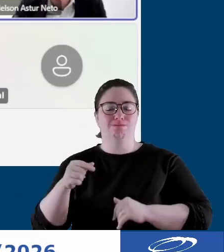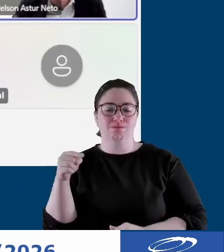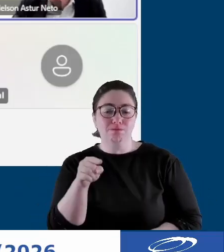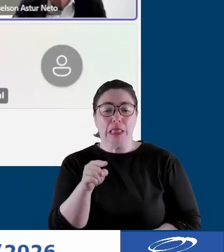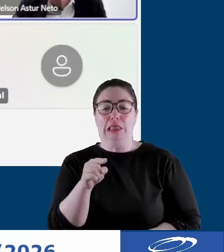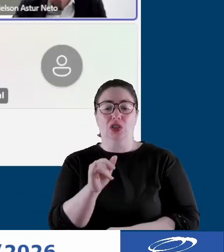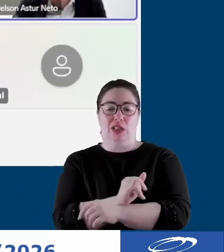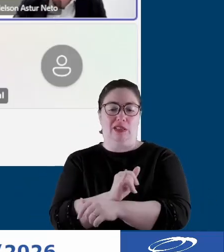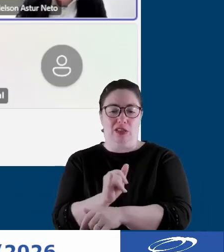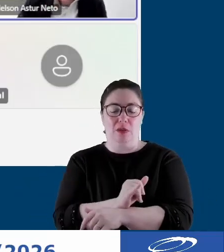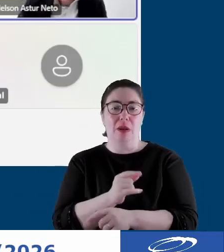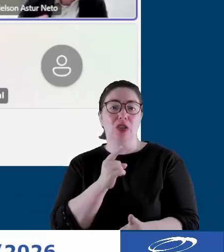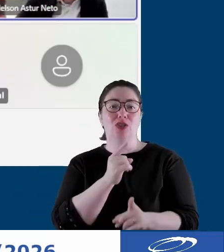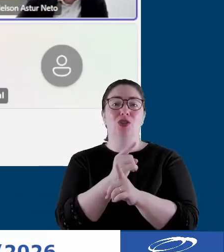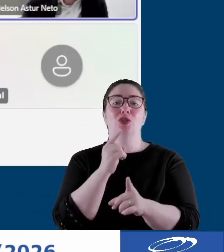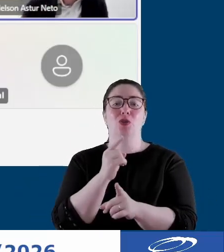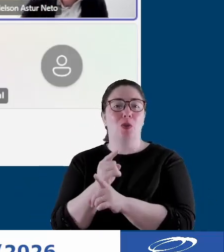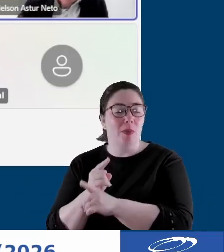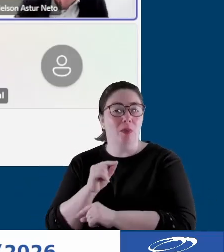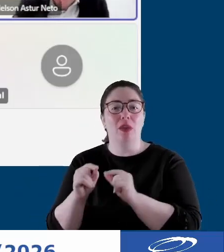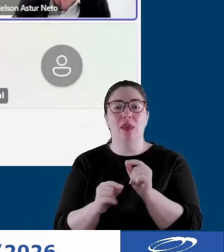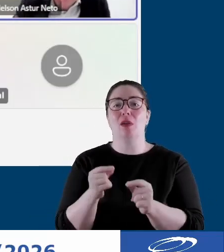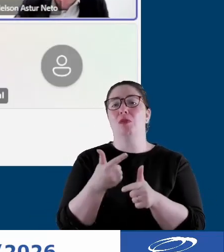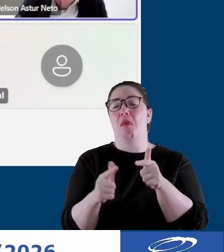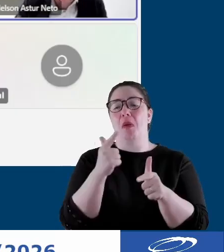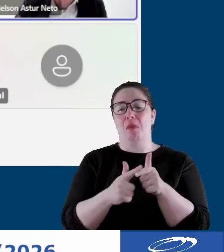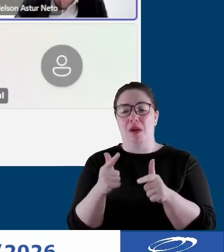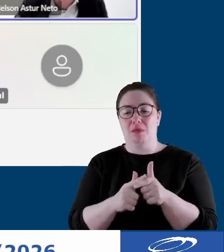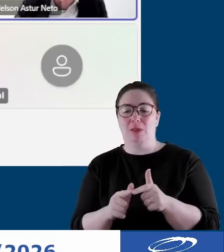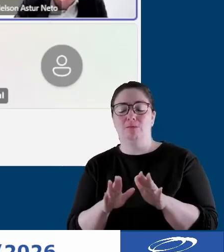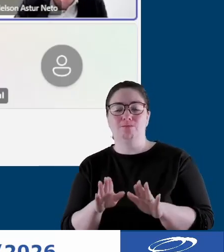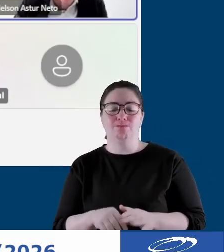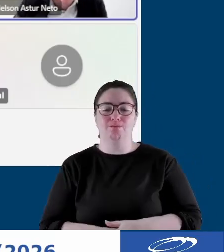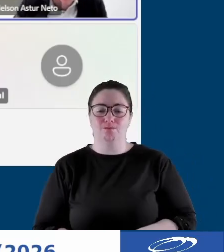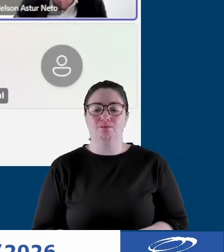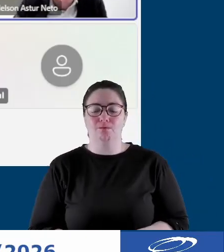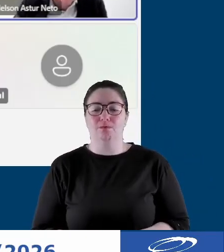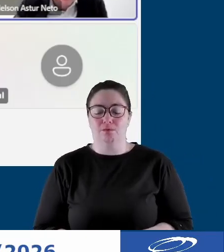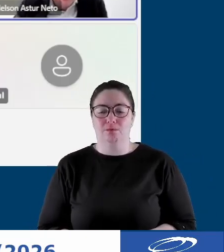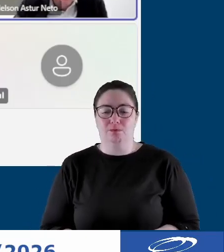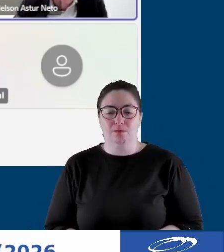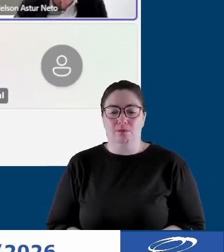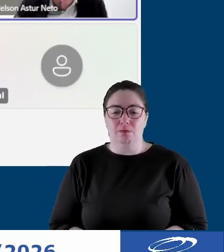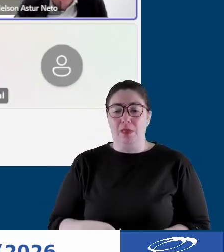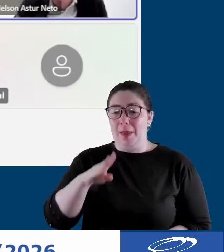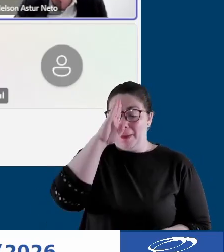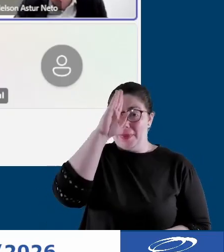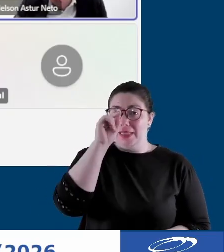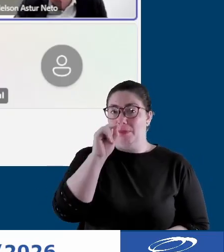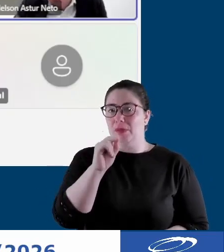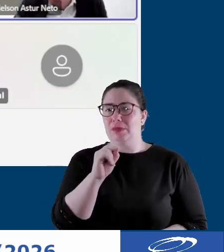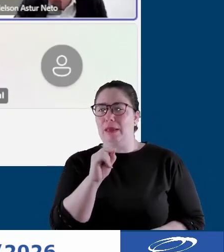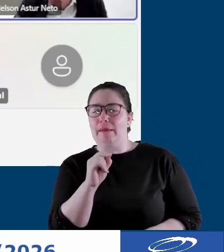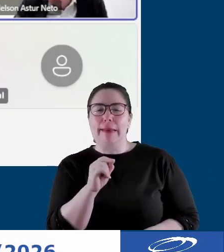sinais heterogêneos que te levam a bater o martelo na infecção, principalmente naqueles casos duvidosos que você